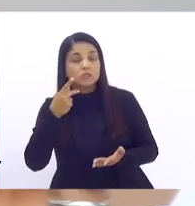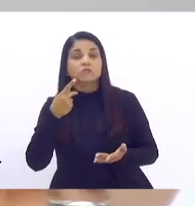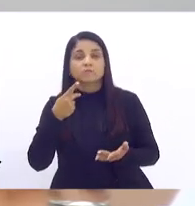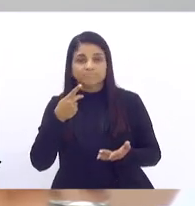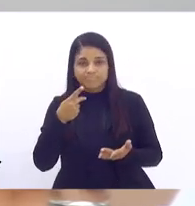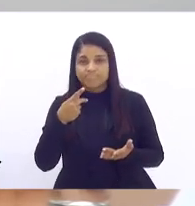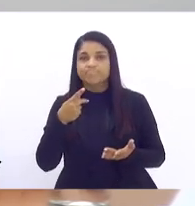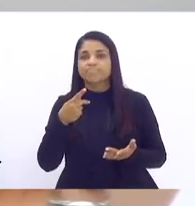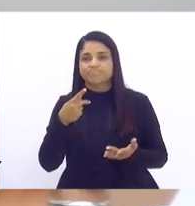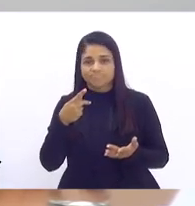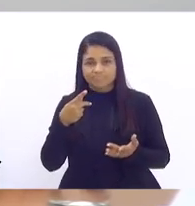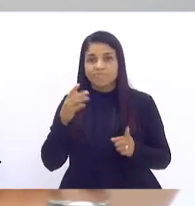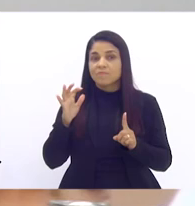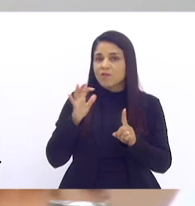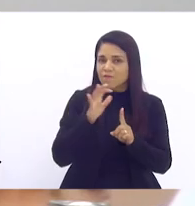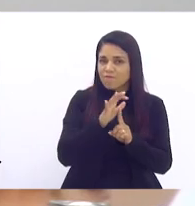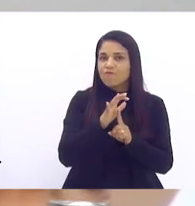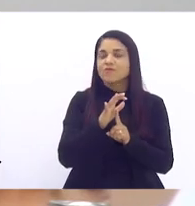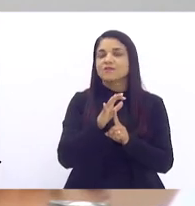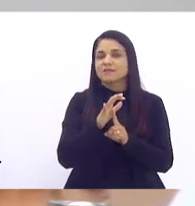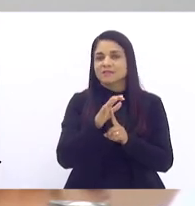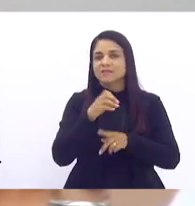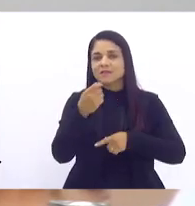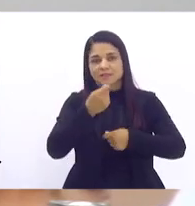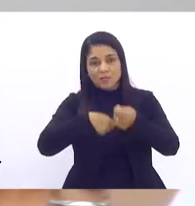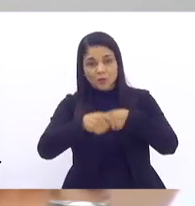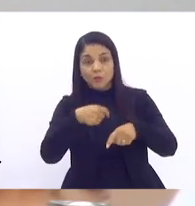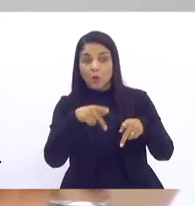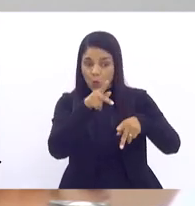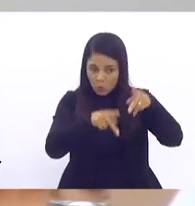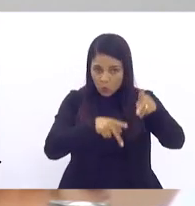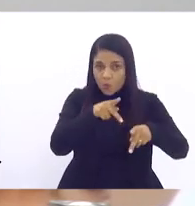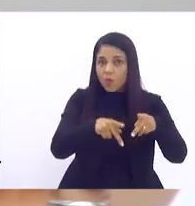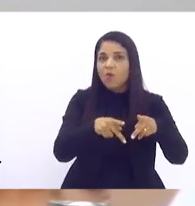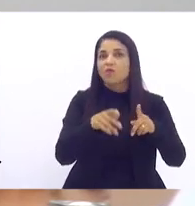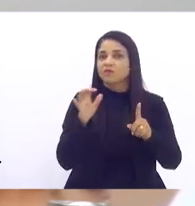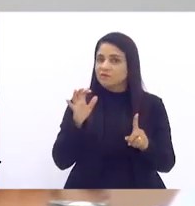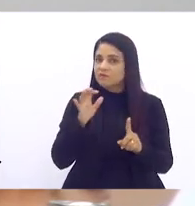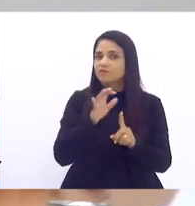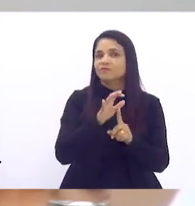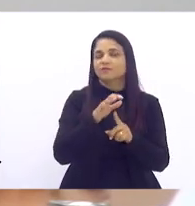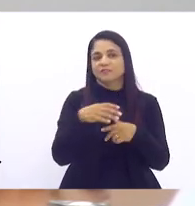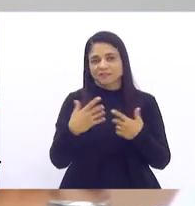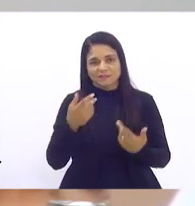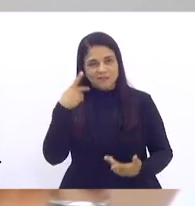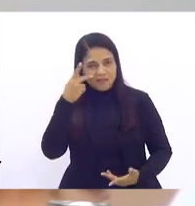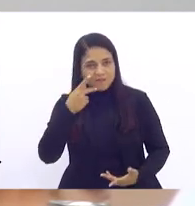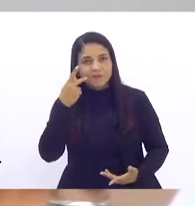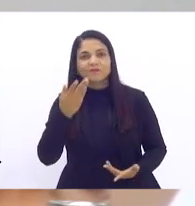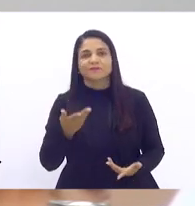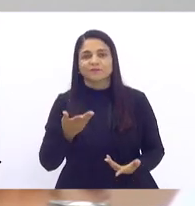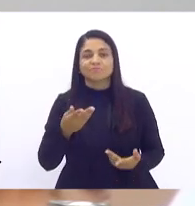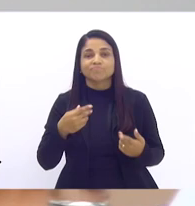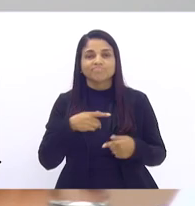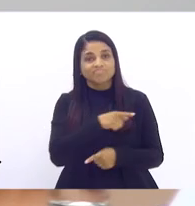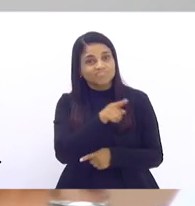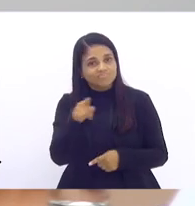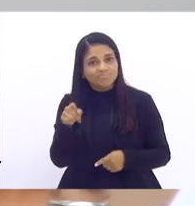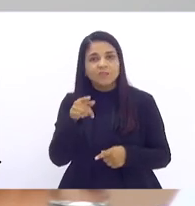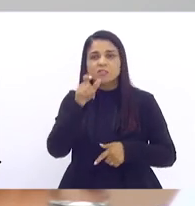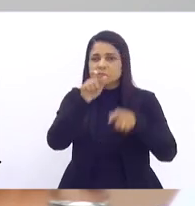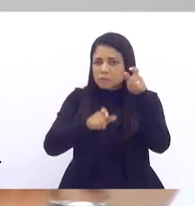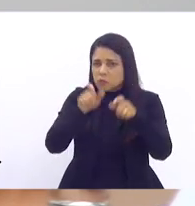economia sim o povo interfere na política Então tá na hora das pessoas também